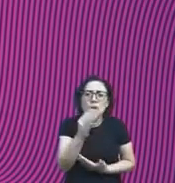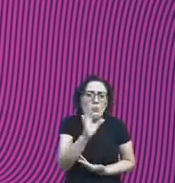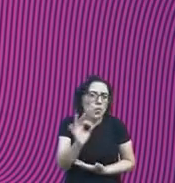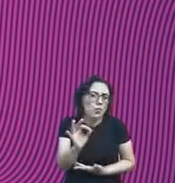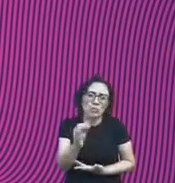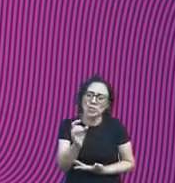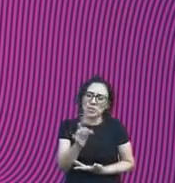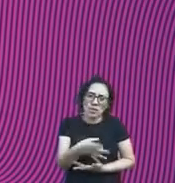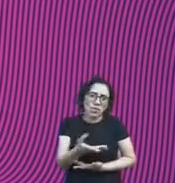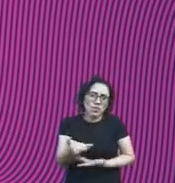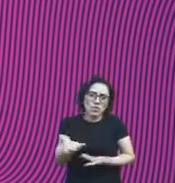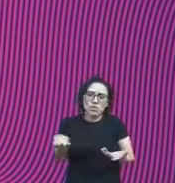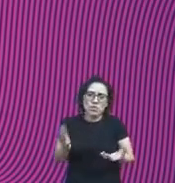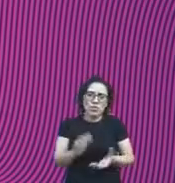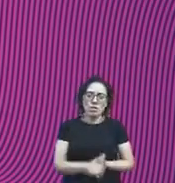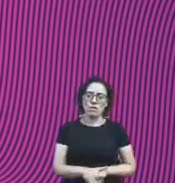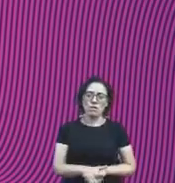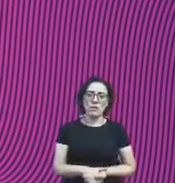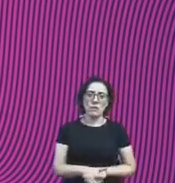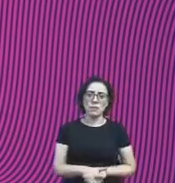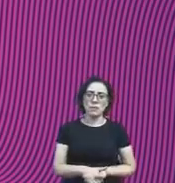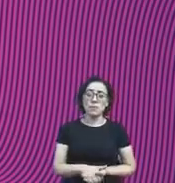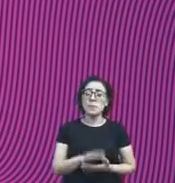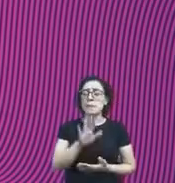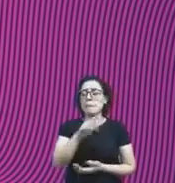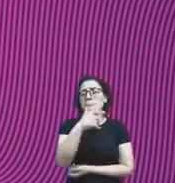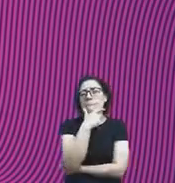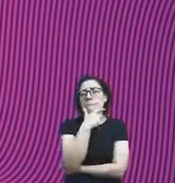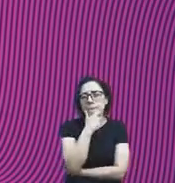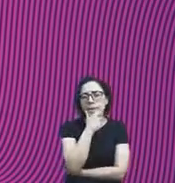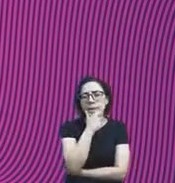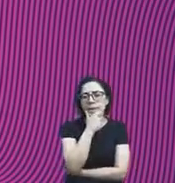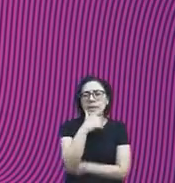Mas aí a gente pode aprofundar as perguntas.